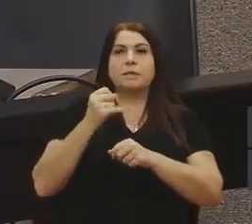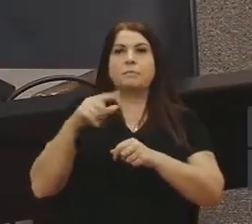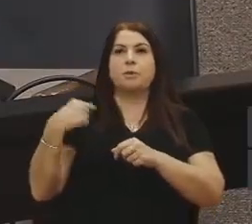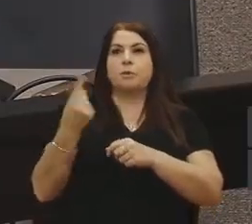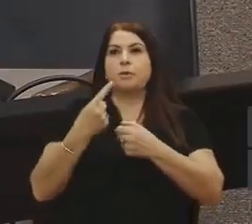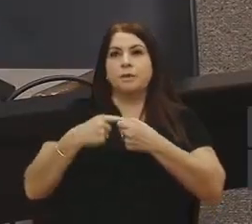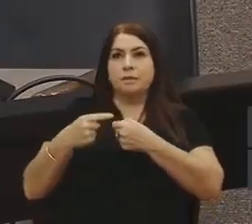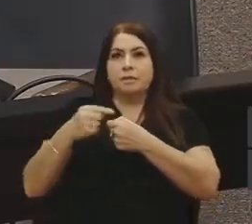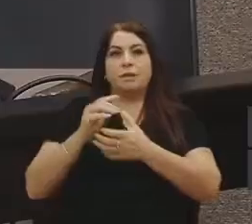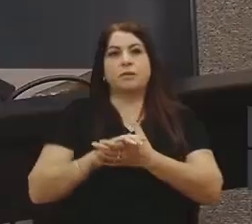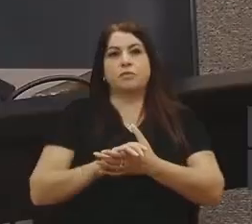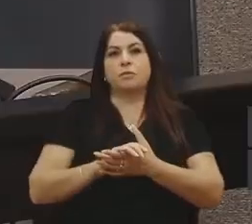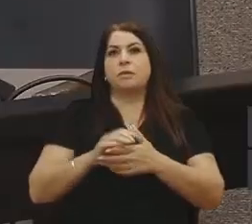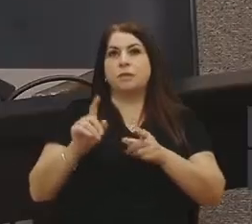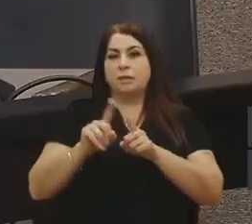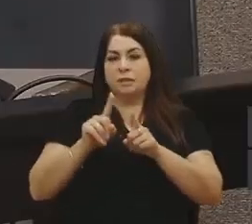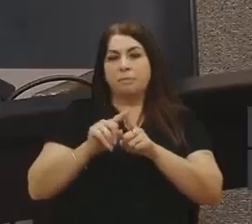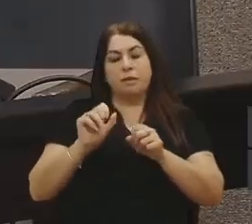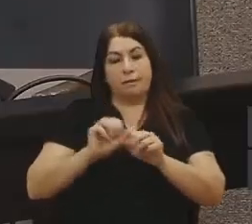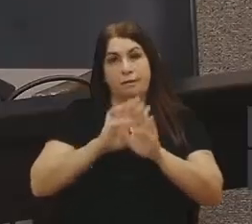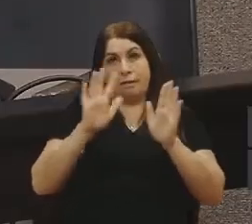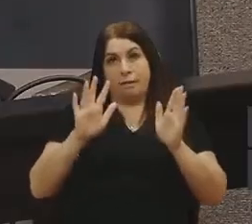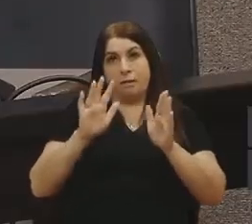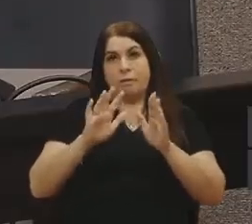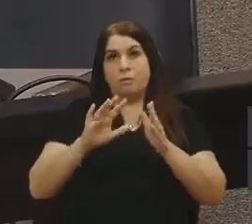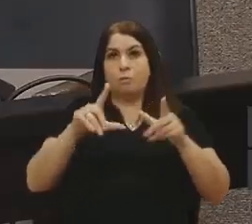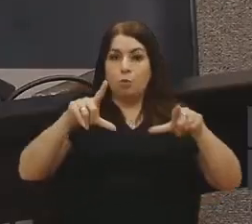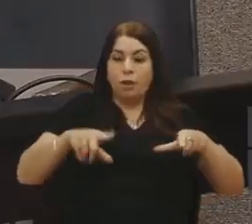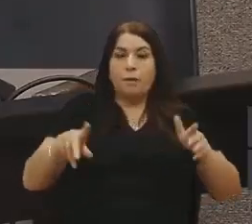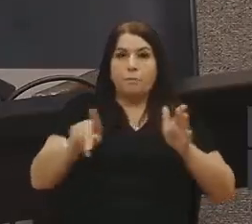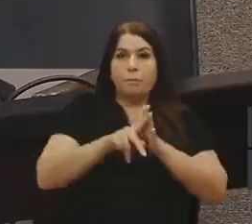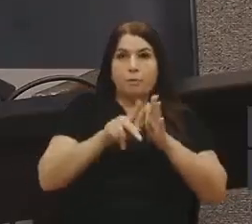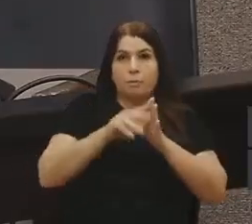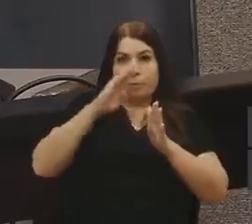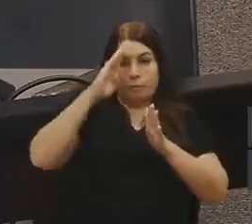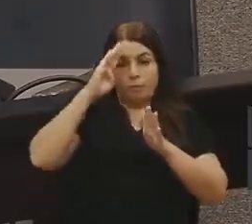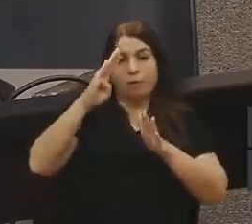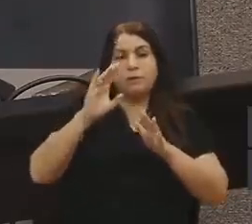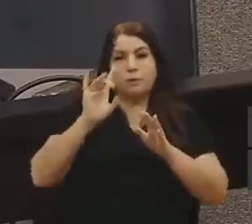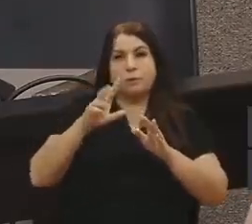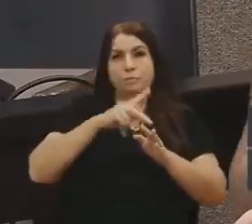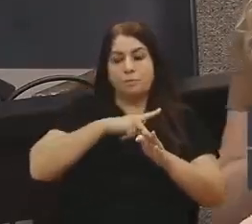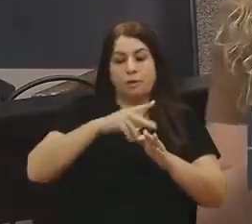nossa cidade, e também, claro, uma sede própria para a nossa guarda. Era